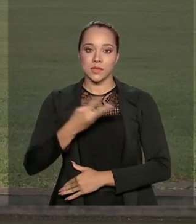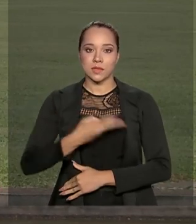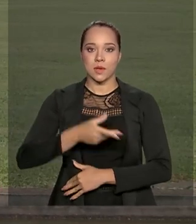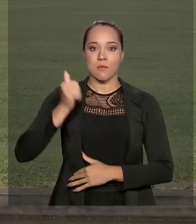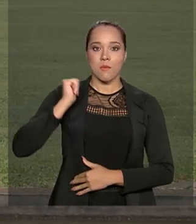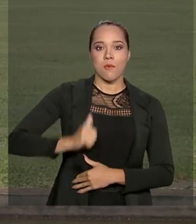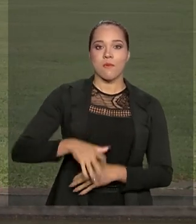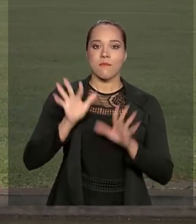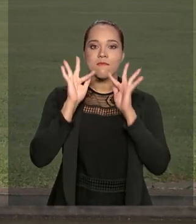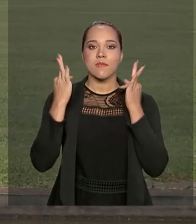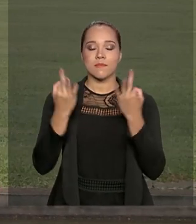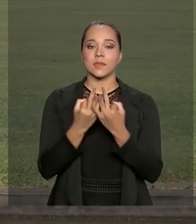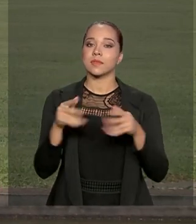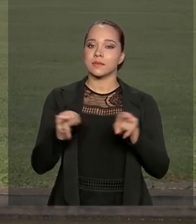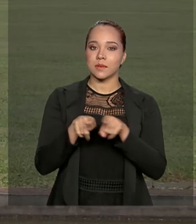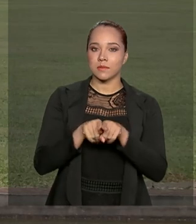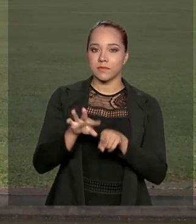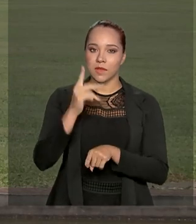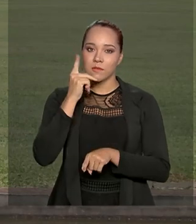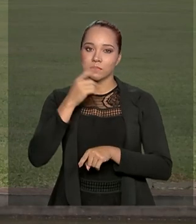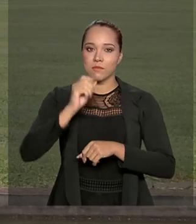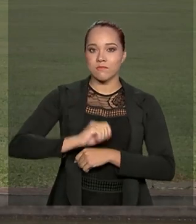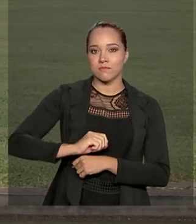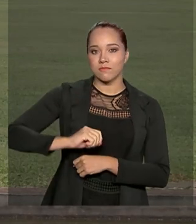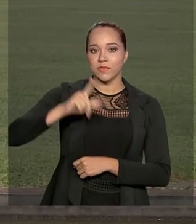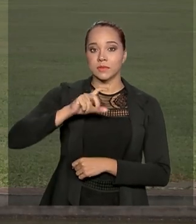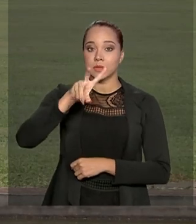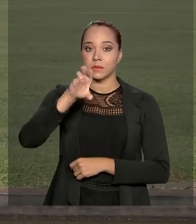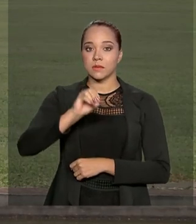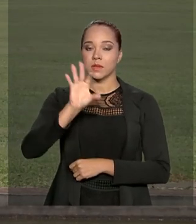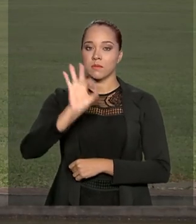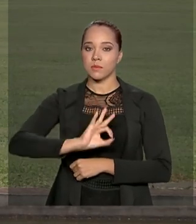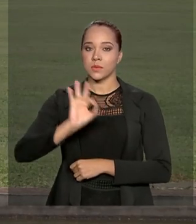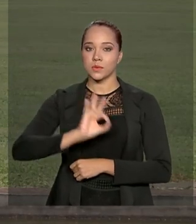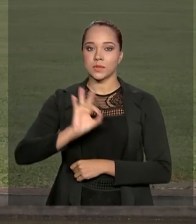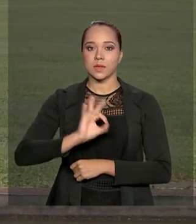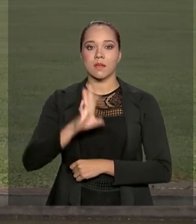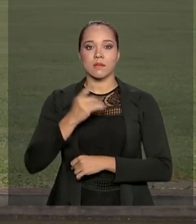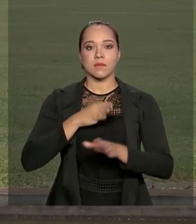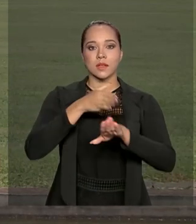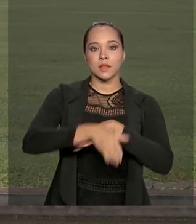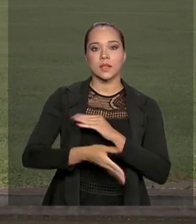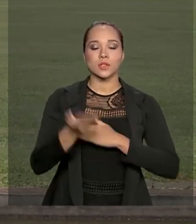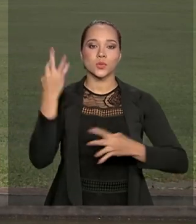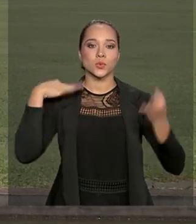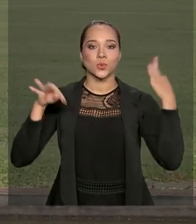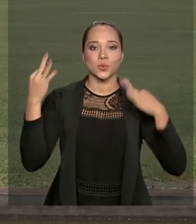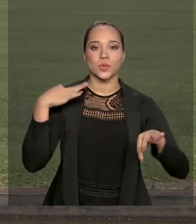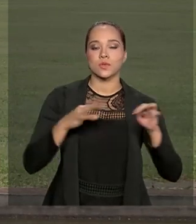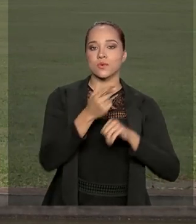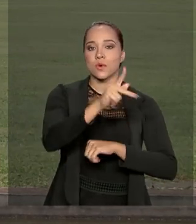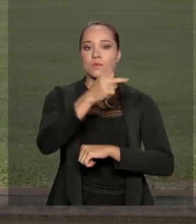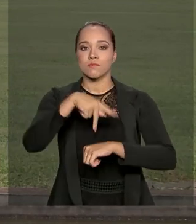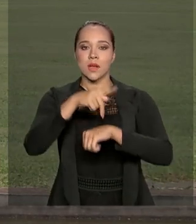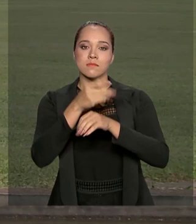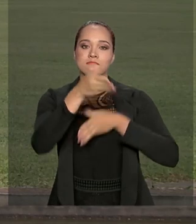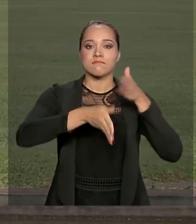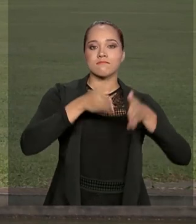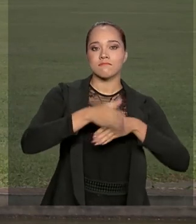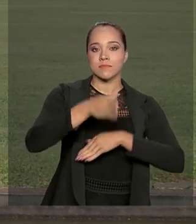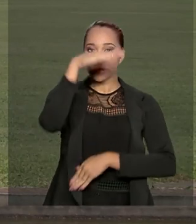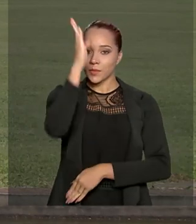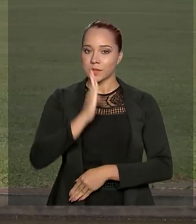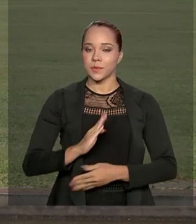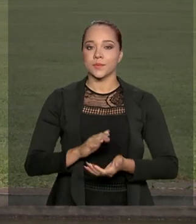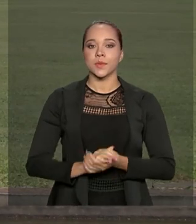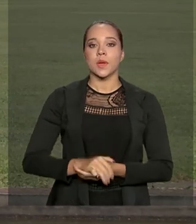o Bolsa Família e também sobre o aumento de 50% na entrada de turistas estrangeiros no Brasil. O